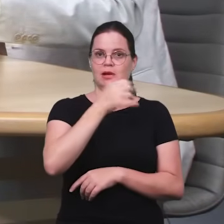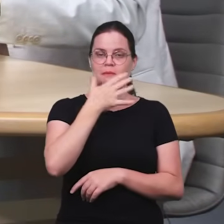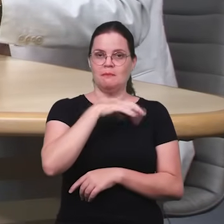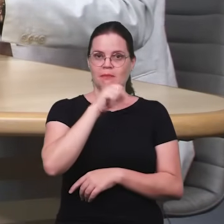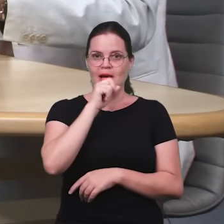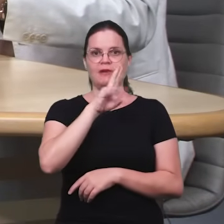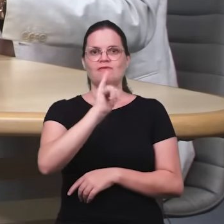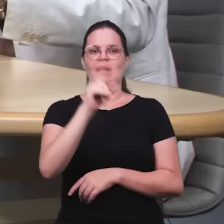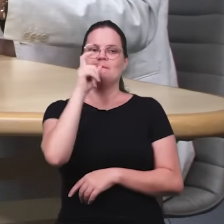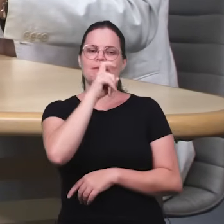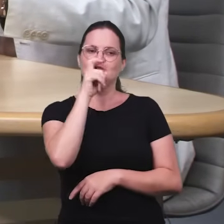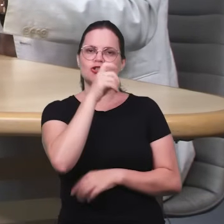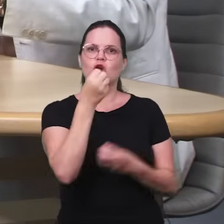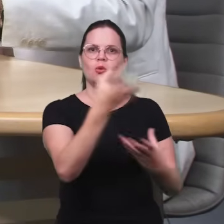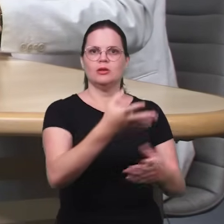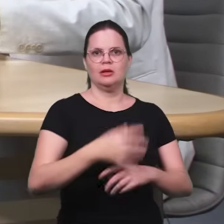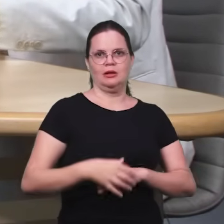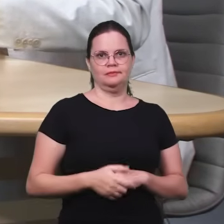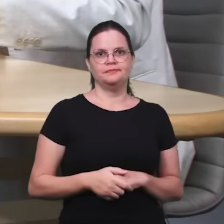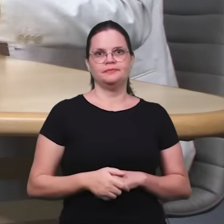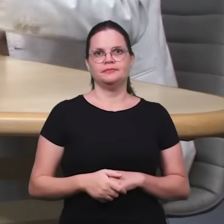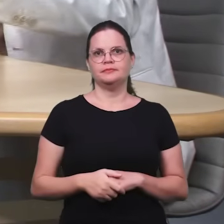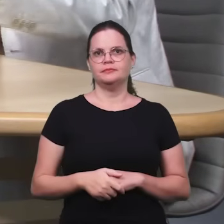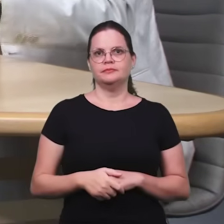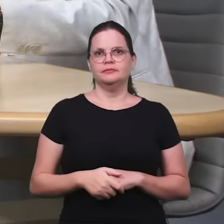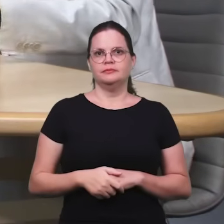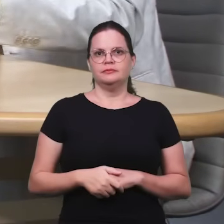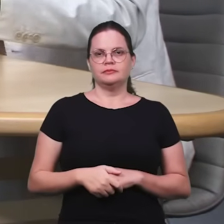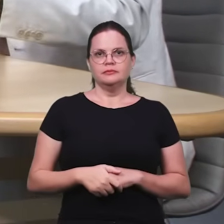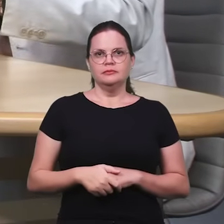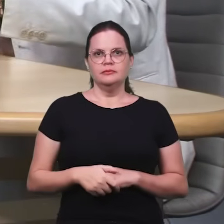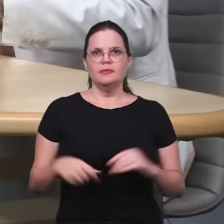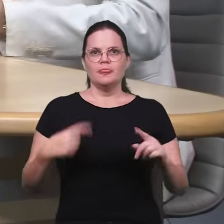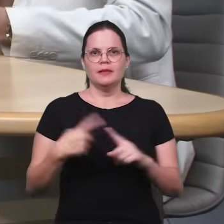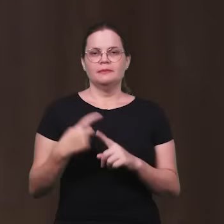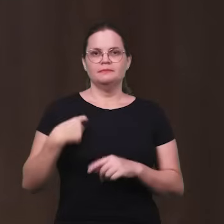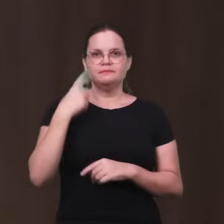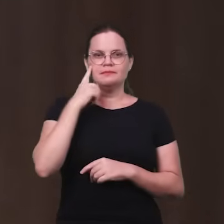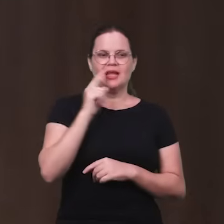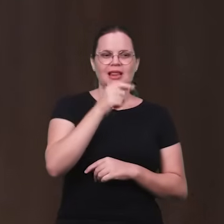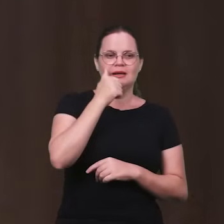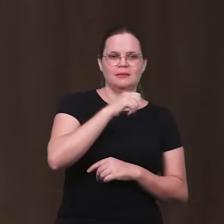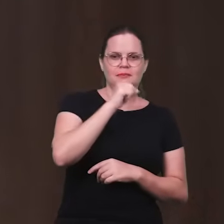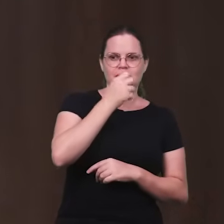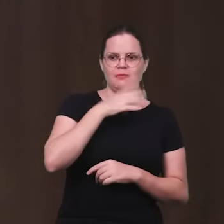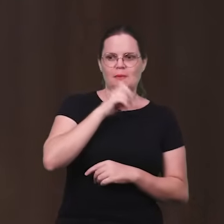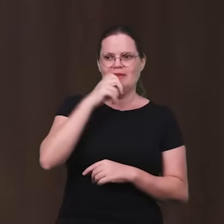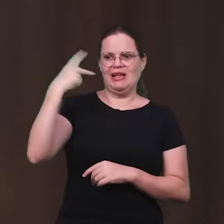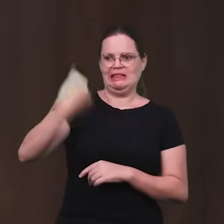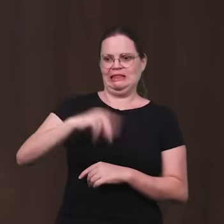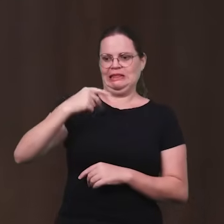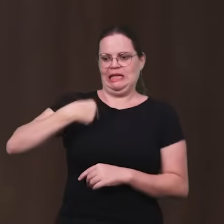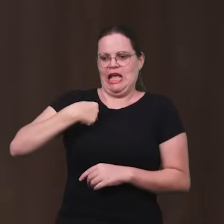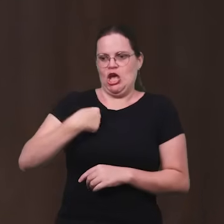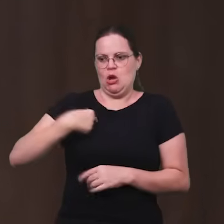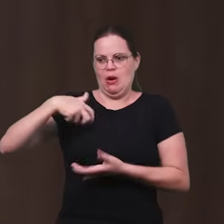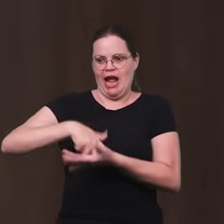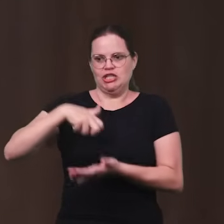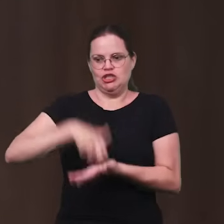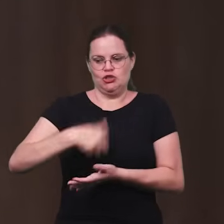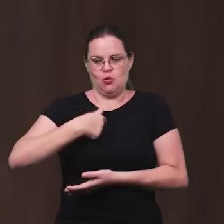pai. Porque se eu falar que eu fiz, vou ser menos amado pelo meu pai, vai ter um castigo, uma disciplina, então ele